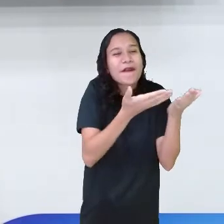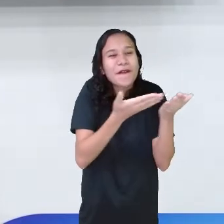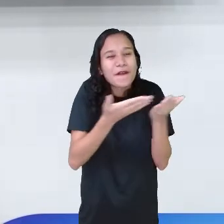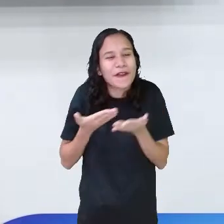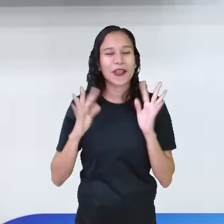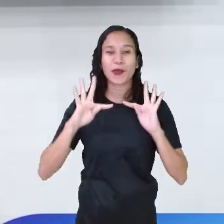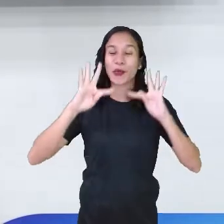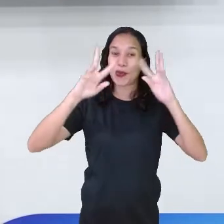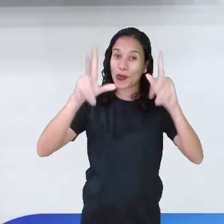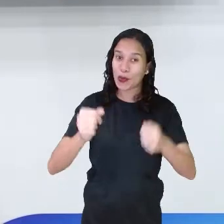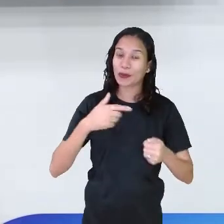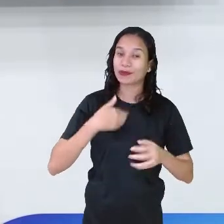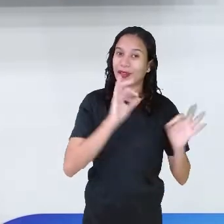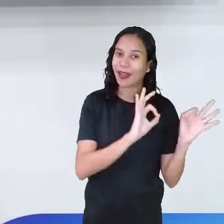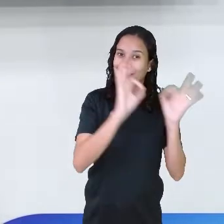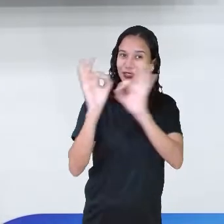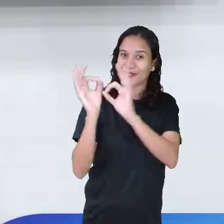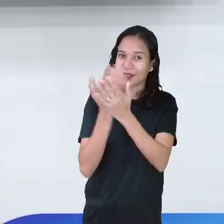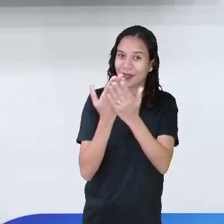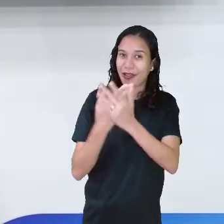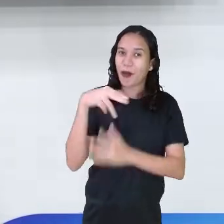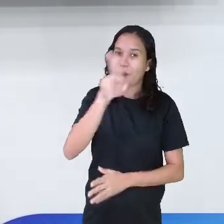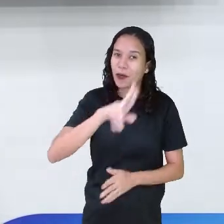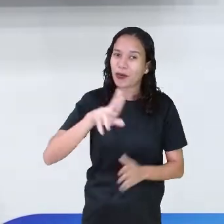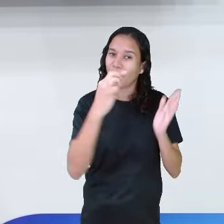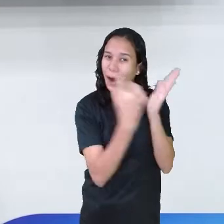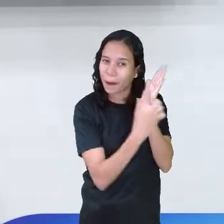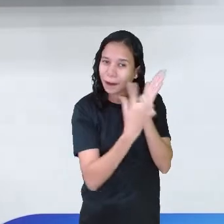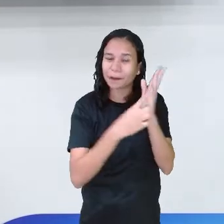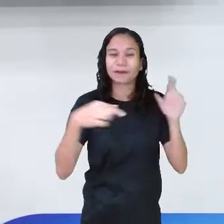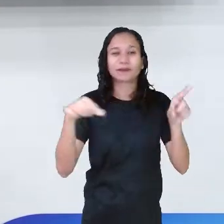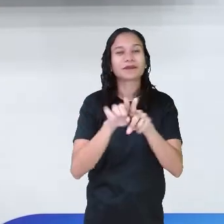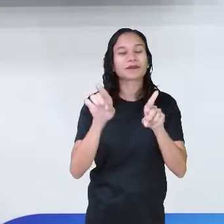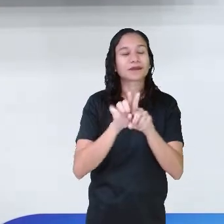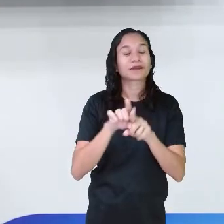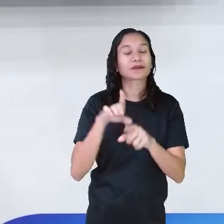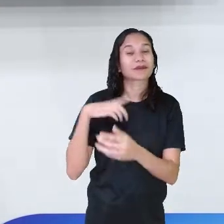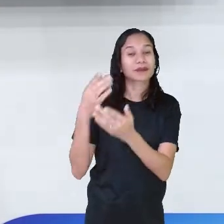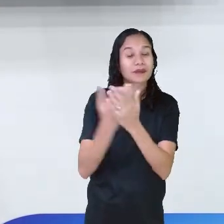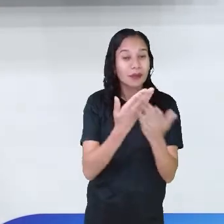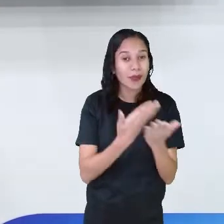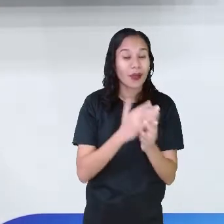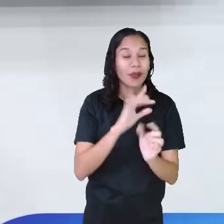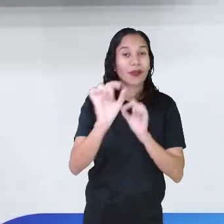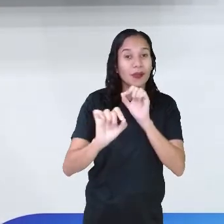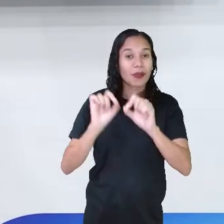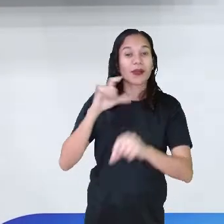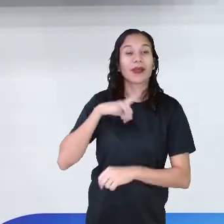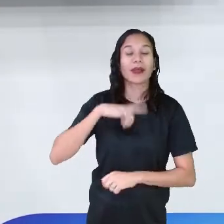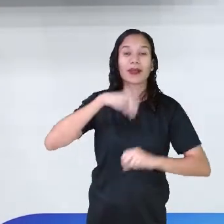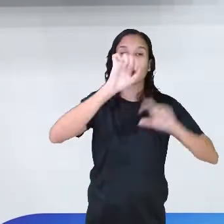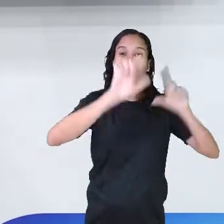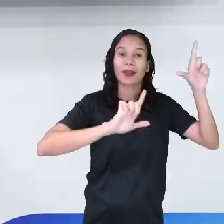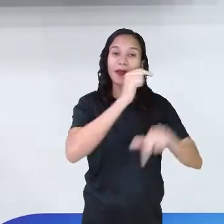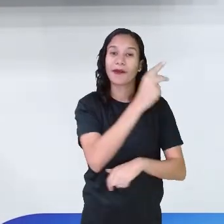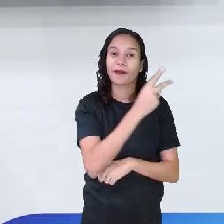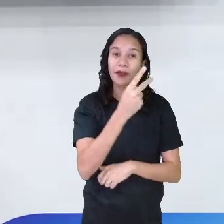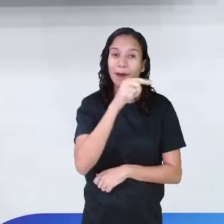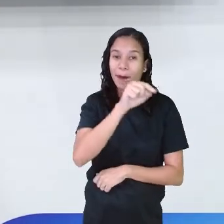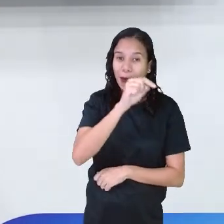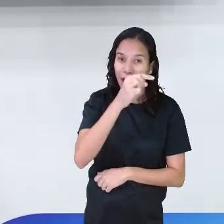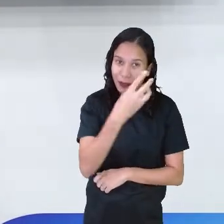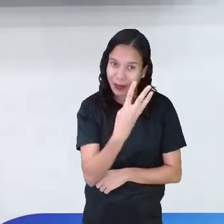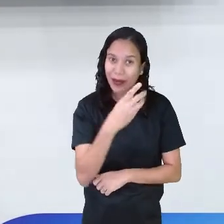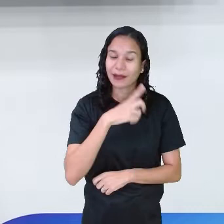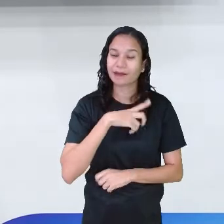os que estão assistindo a aula pelo aplicativo, os que estão assistindo a aula pelo canal 22.3 TV